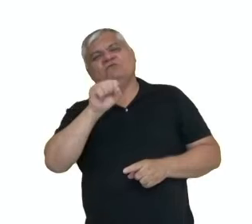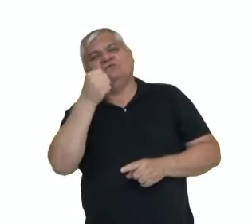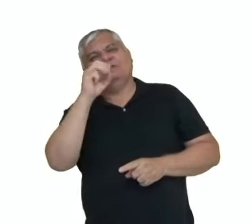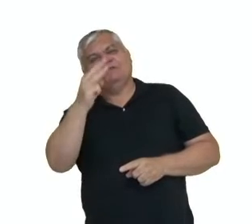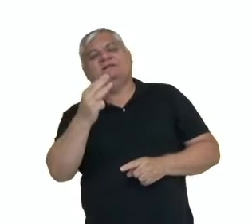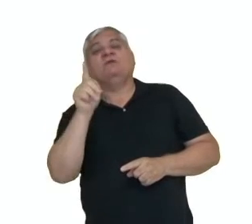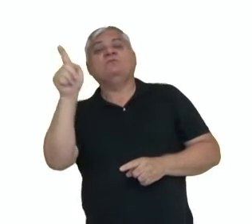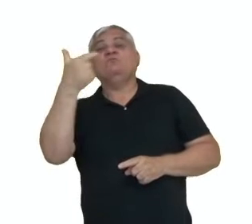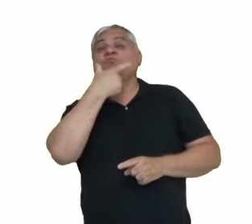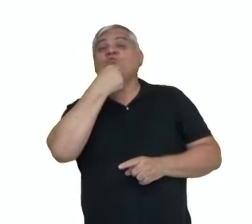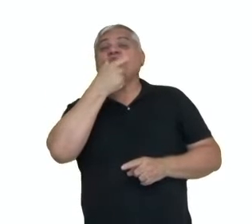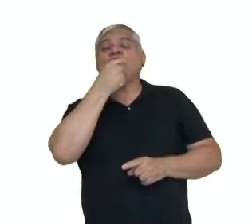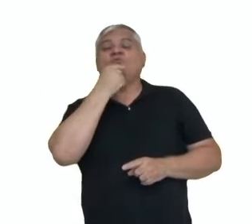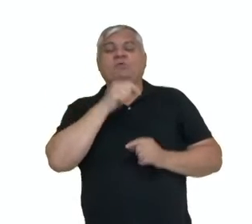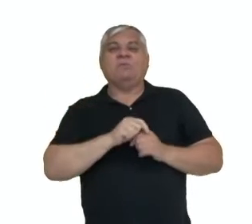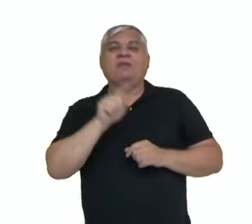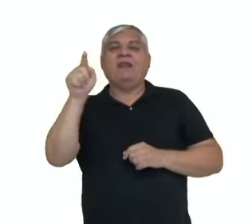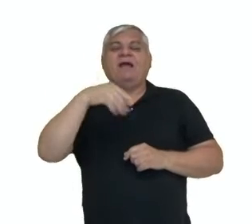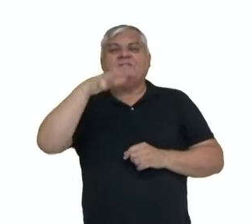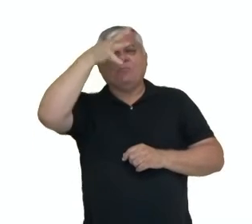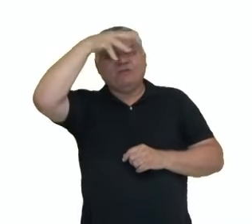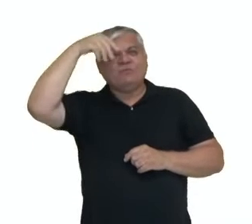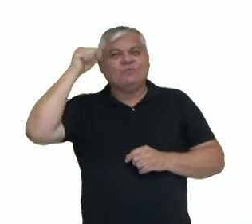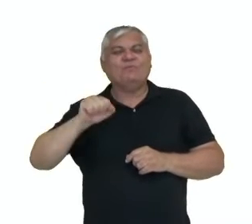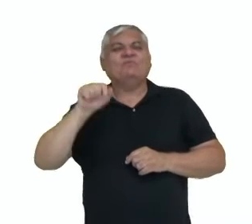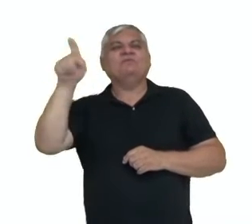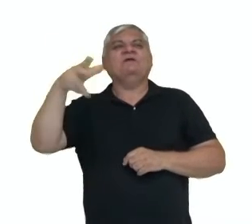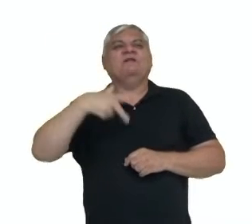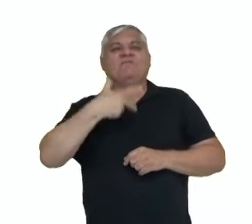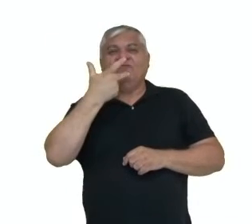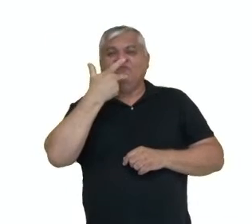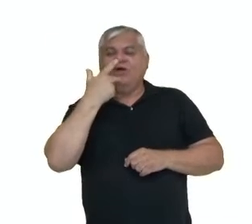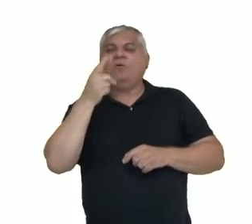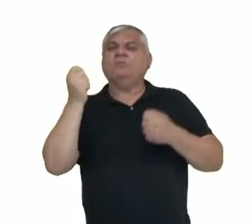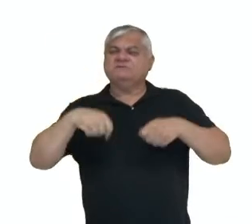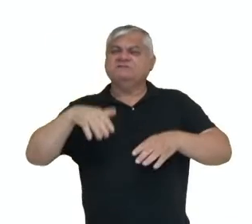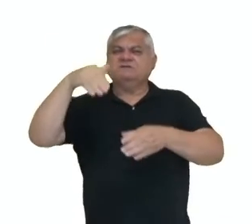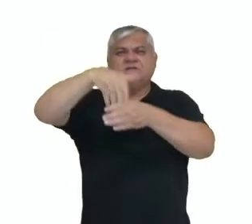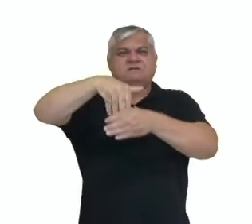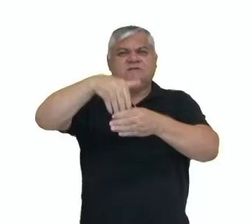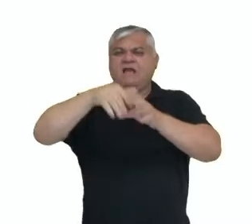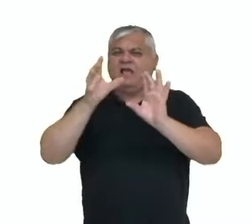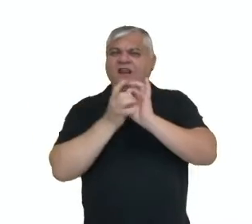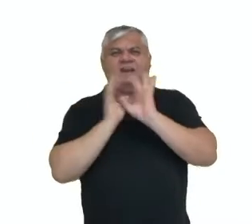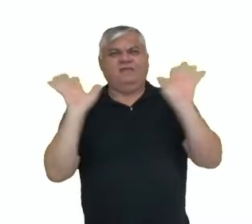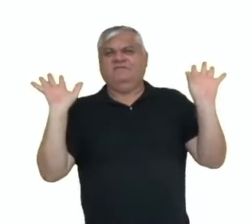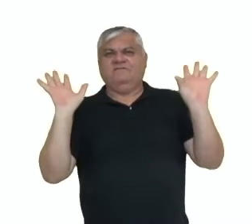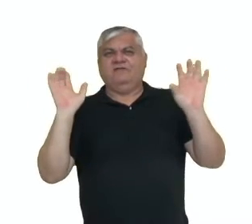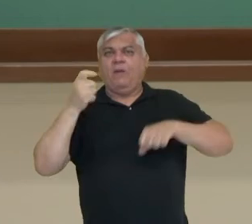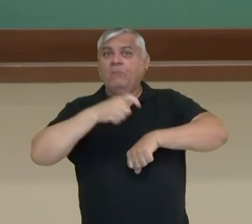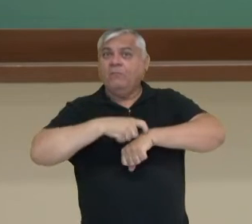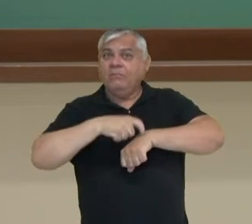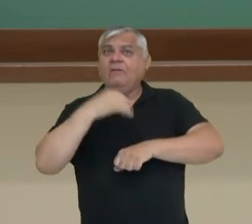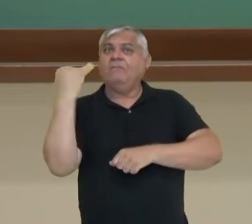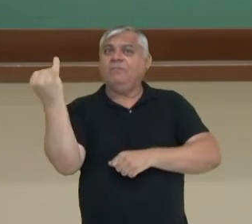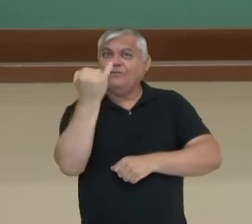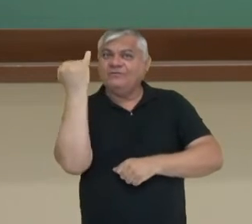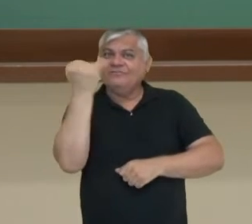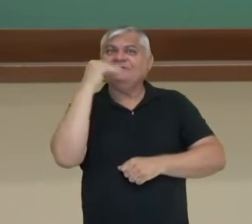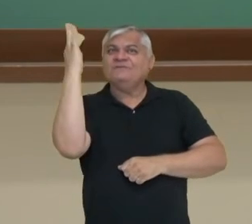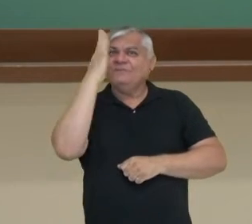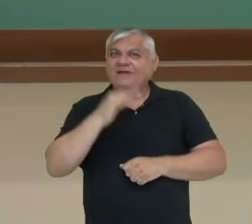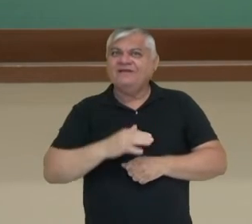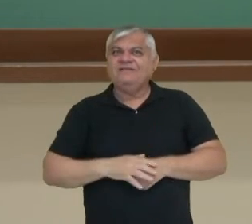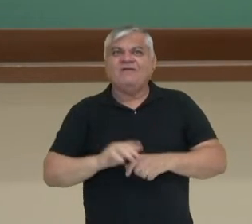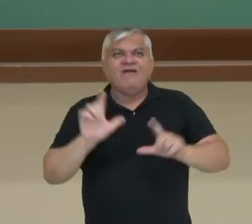Oliveira, propôs uma emenda constitucional que estabeleceria eleições livres. Foi um momento muito importante para o Brasil, o pessoal